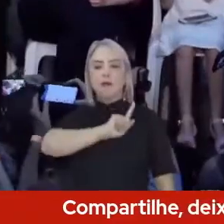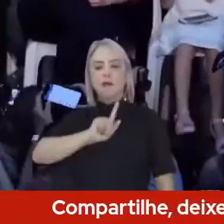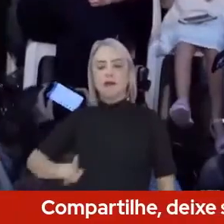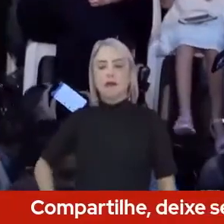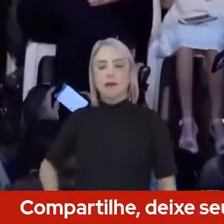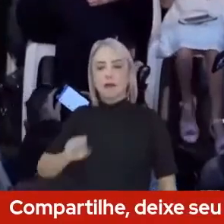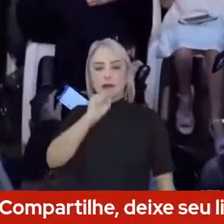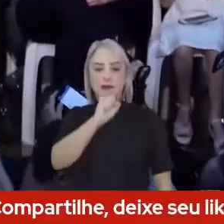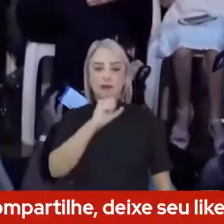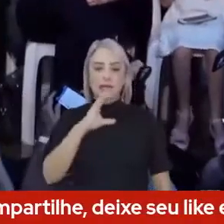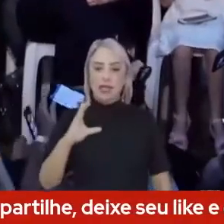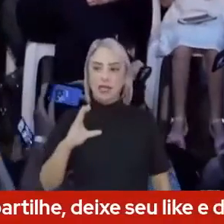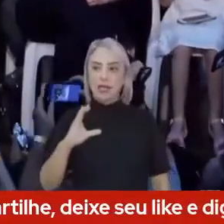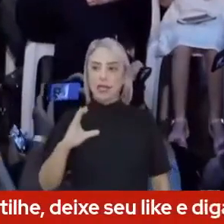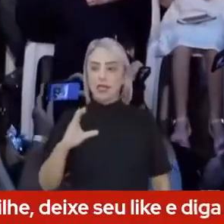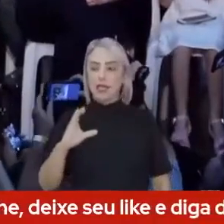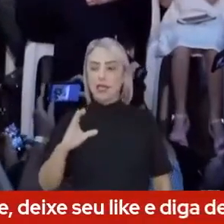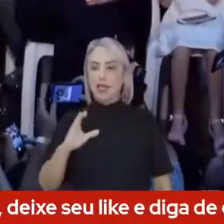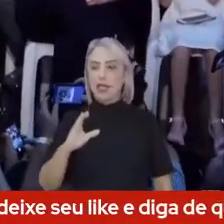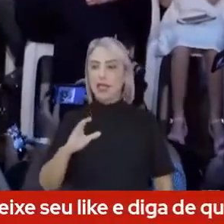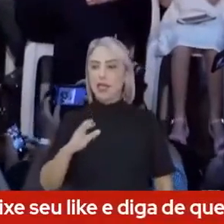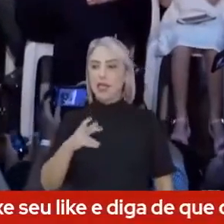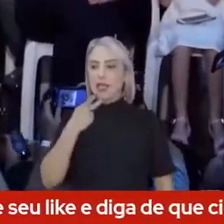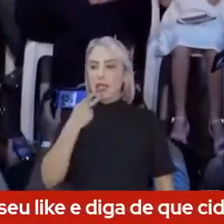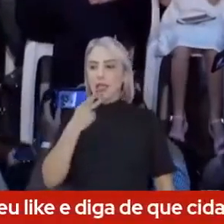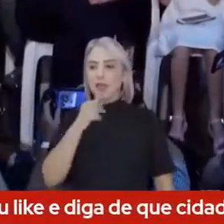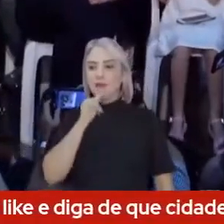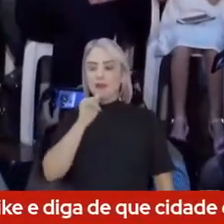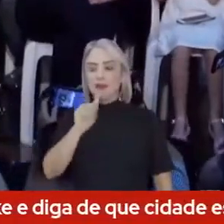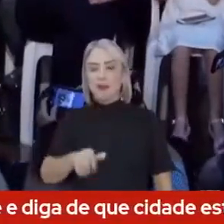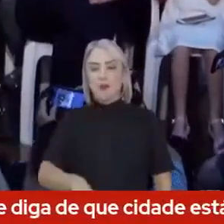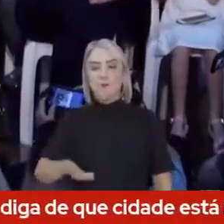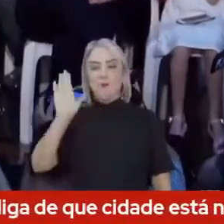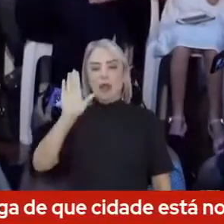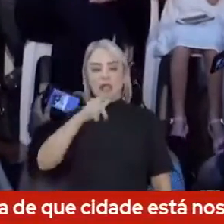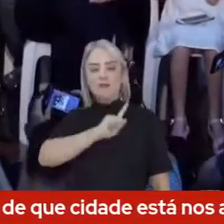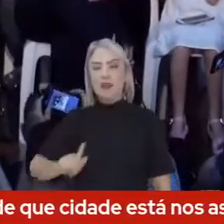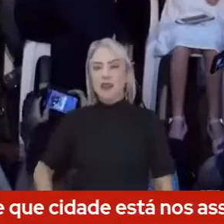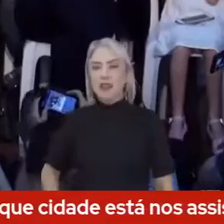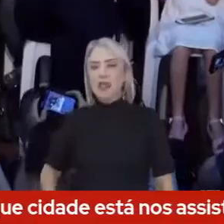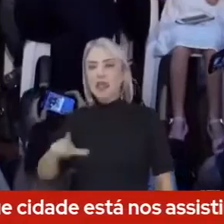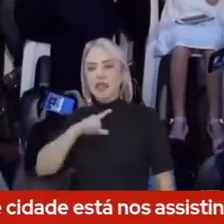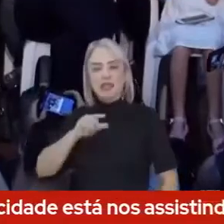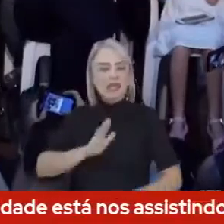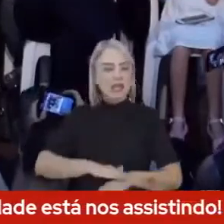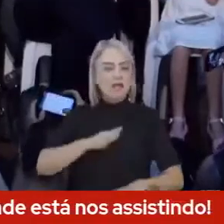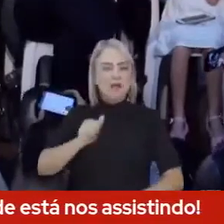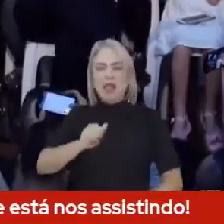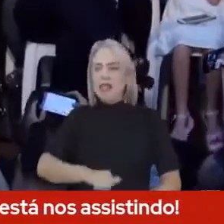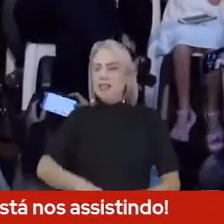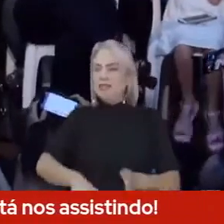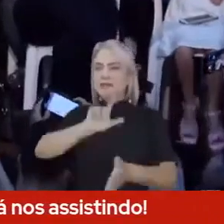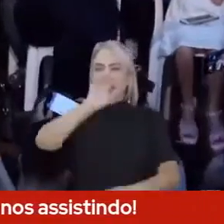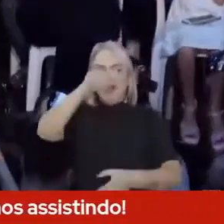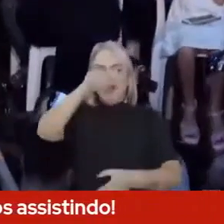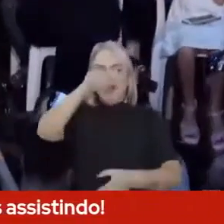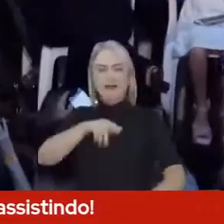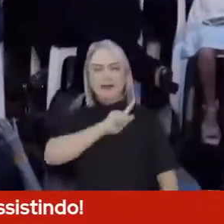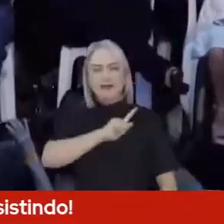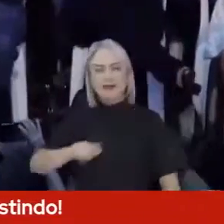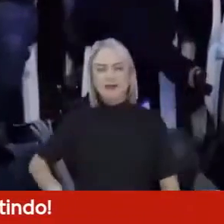e ele anunciou o Décio como pré-candidato a governador. E tem mais pré-candidatos a governadores de Santa